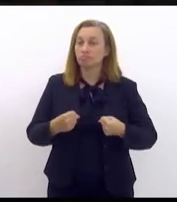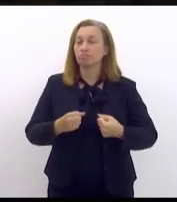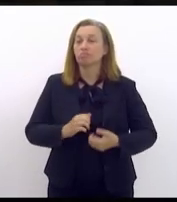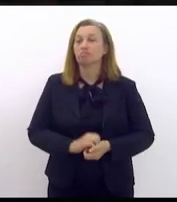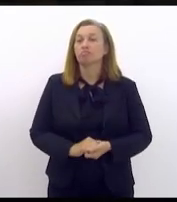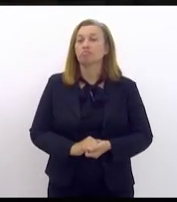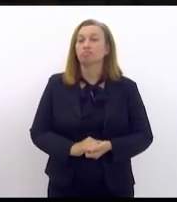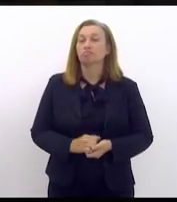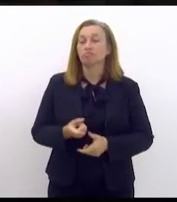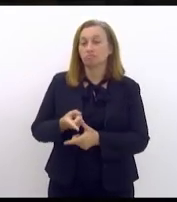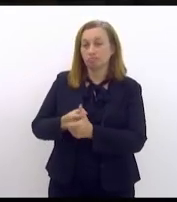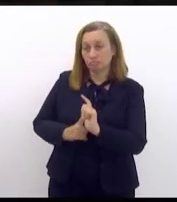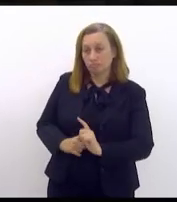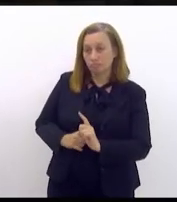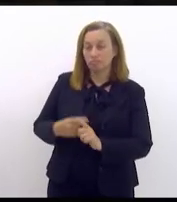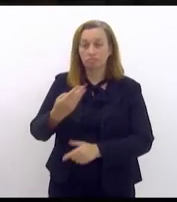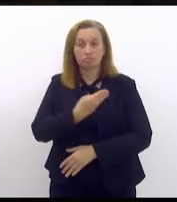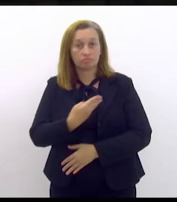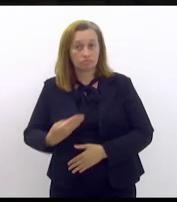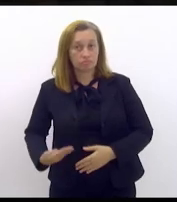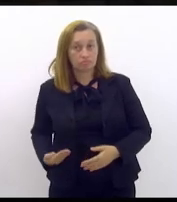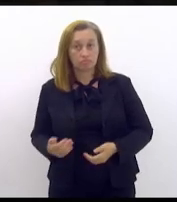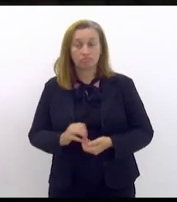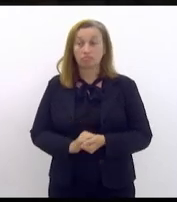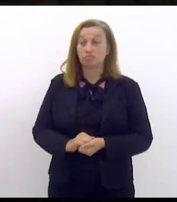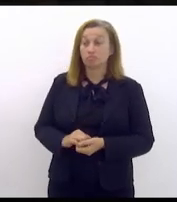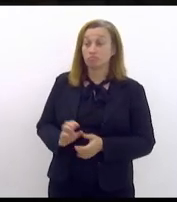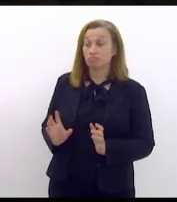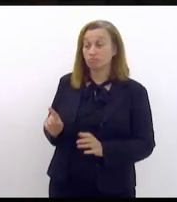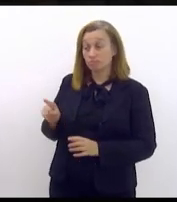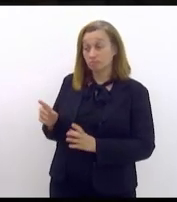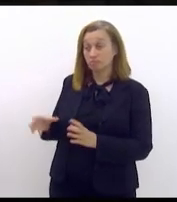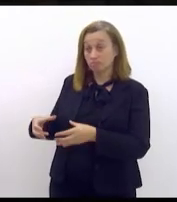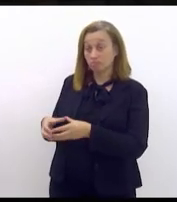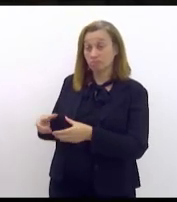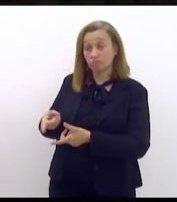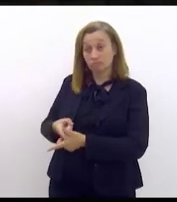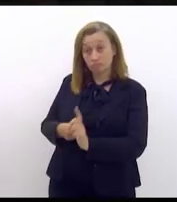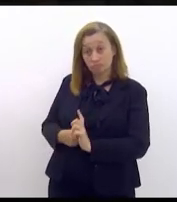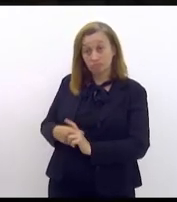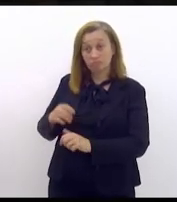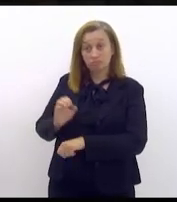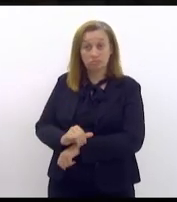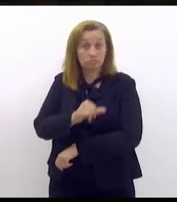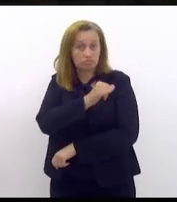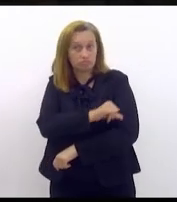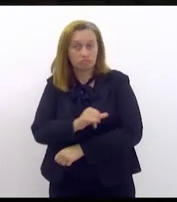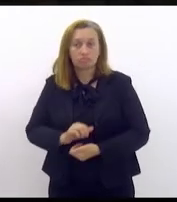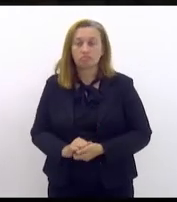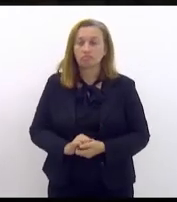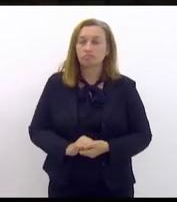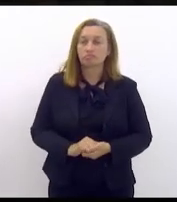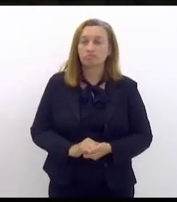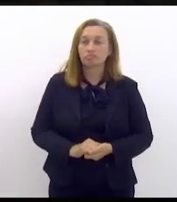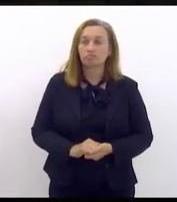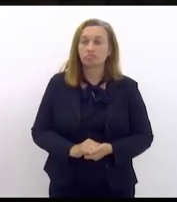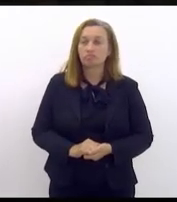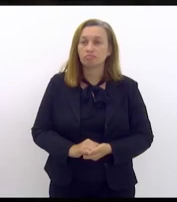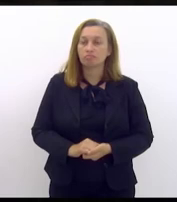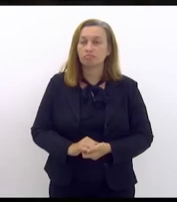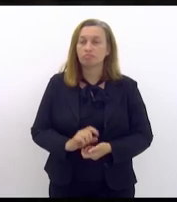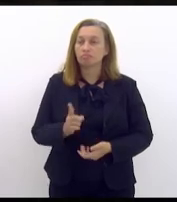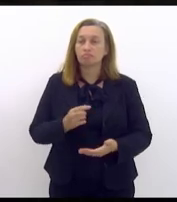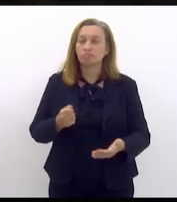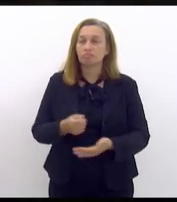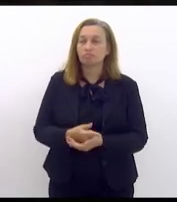os devedores do governo, com aqueles que devem o governo do Estado do Rio de Janeiro, em função das isenções fiscais que